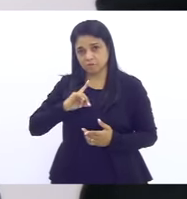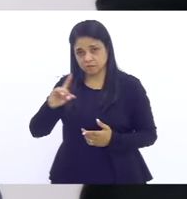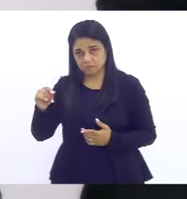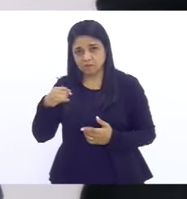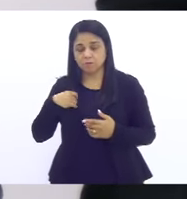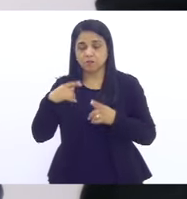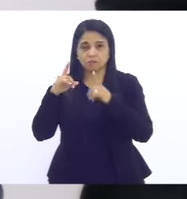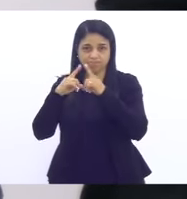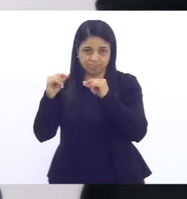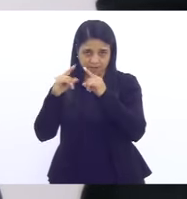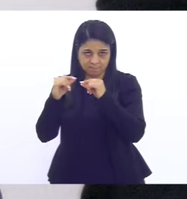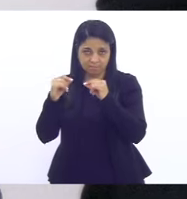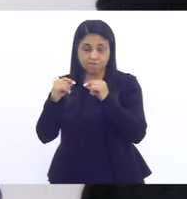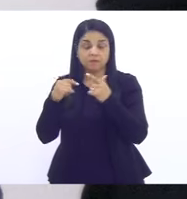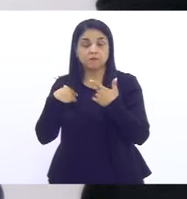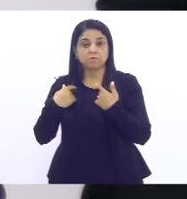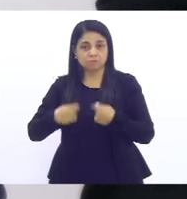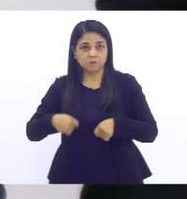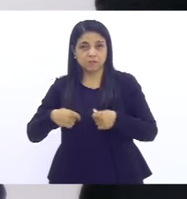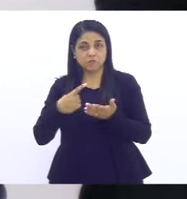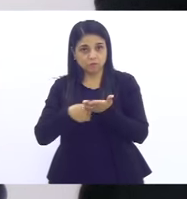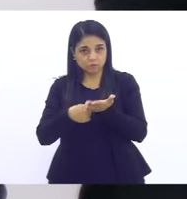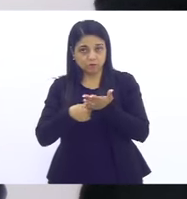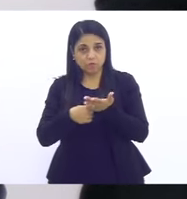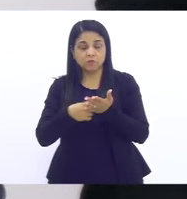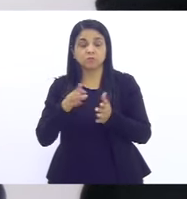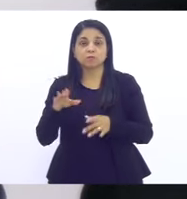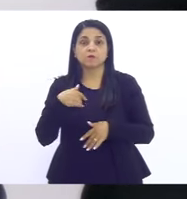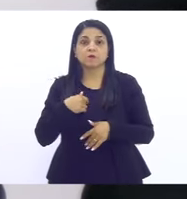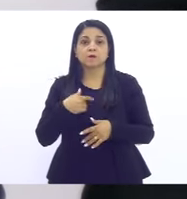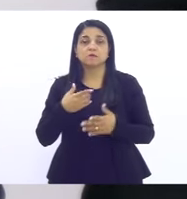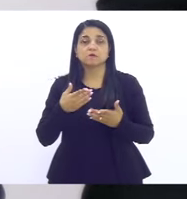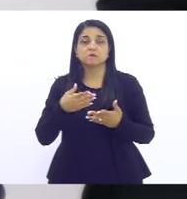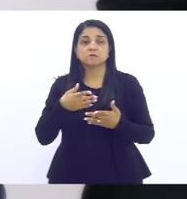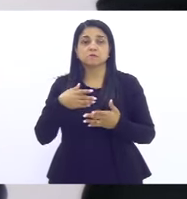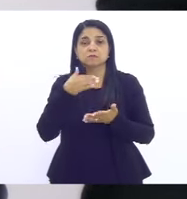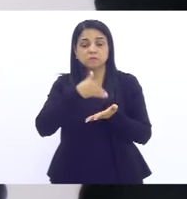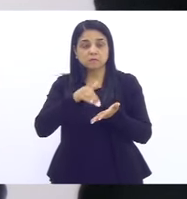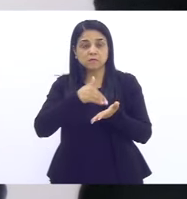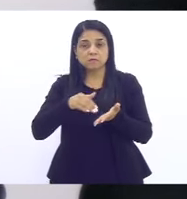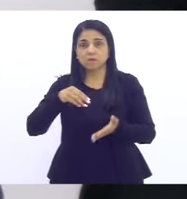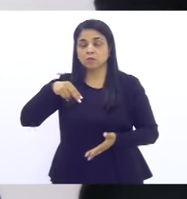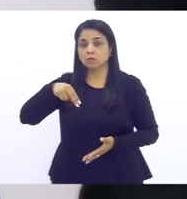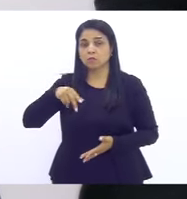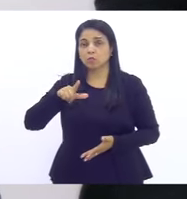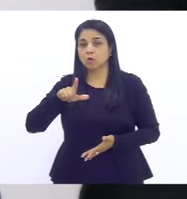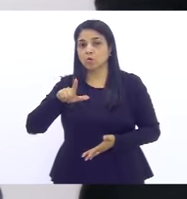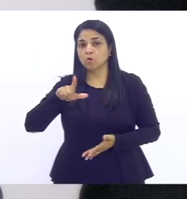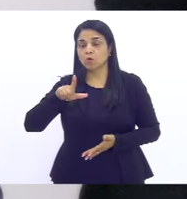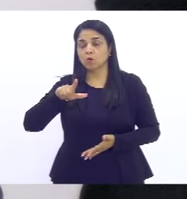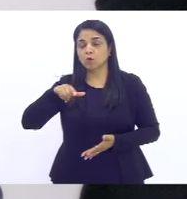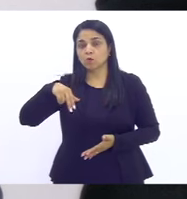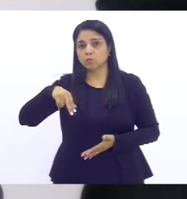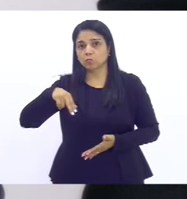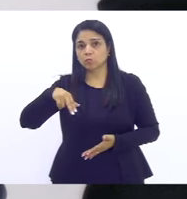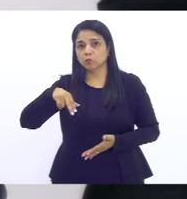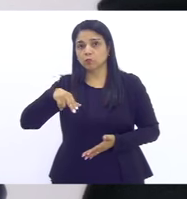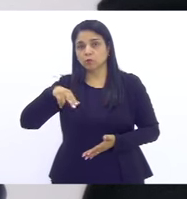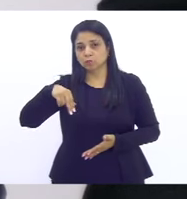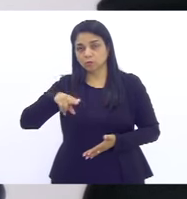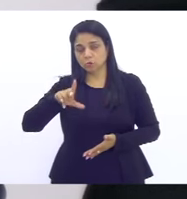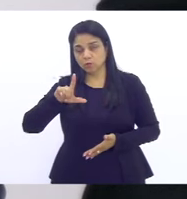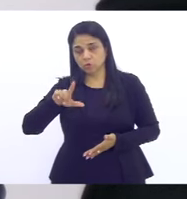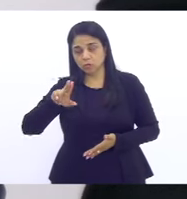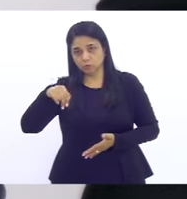ia sugerir, inclusive foi parte da fala dele, ao secretário Hugo Leal, que articule politicamente em Brasília para que